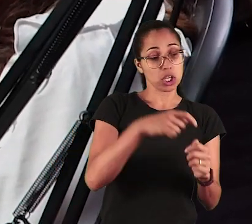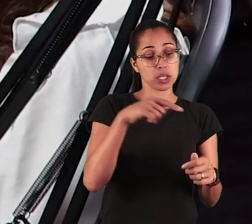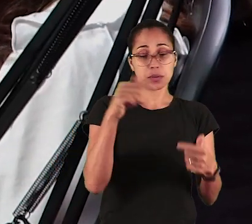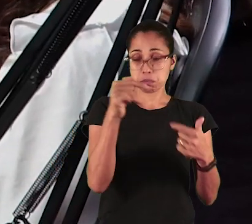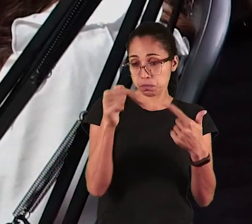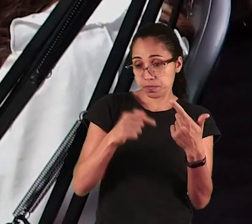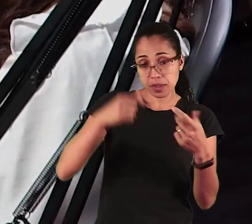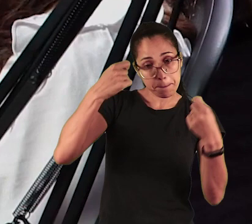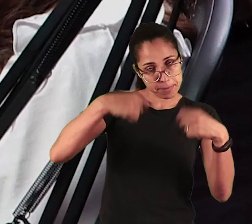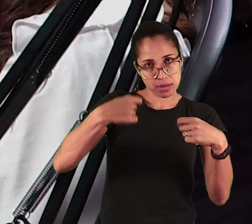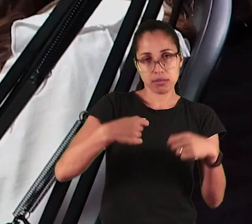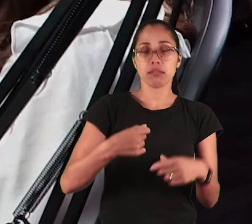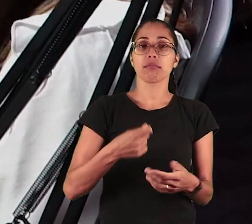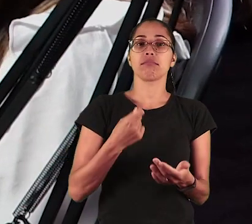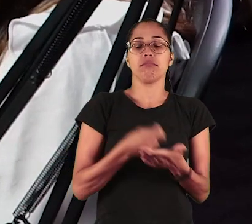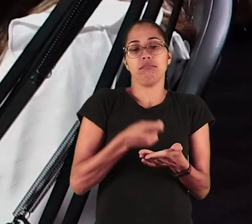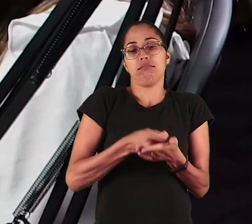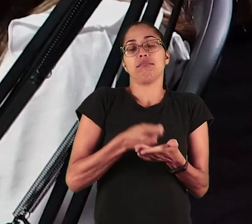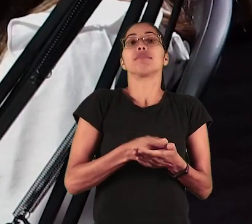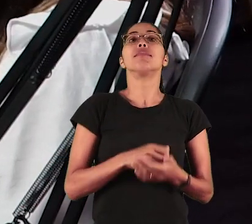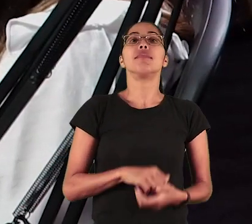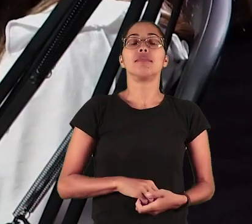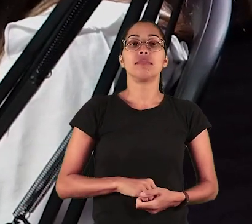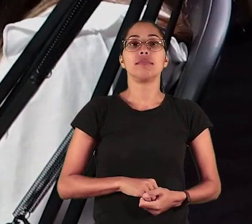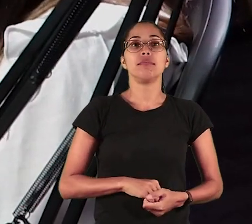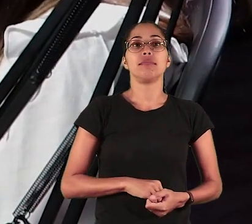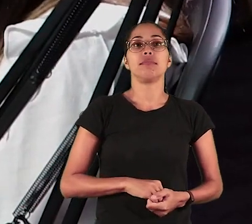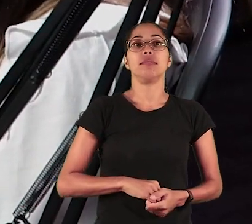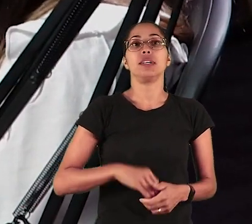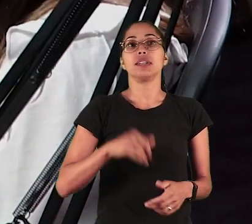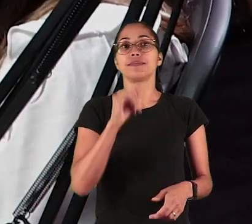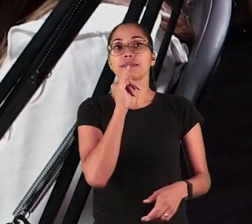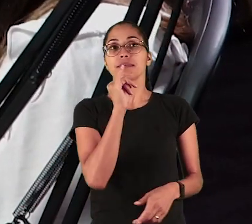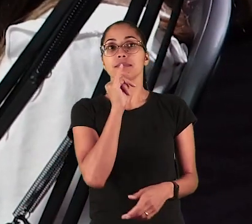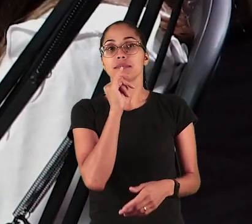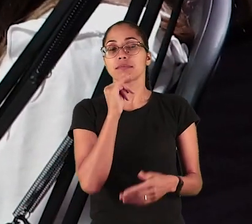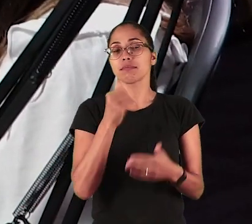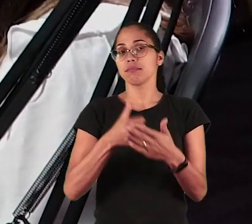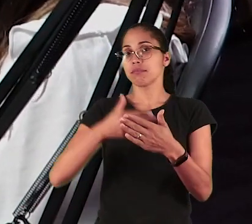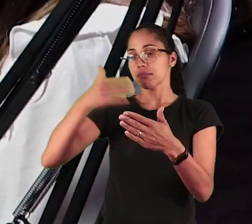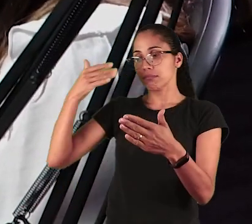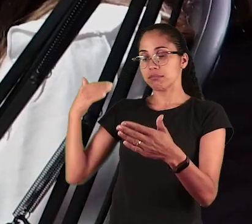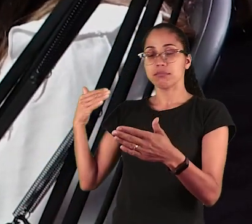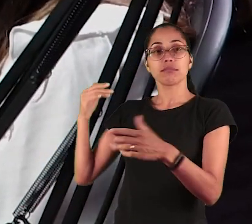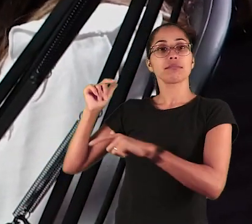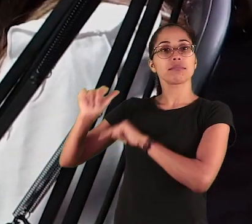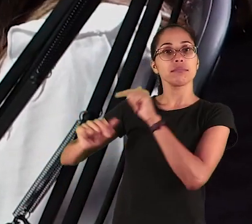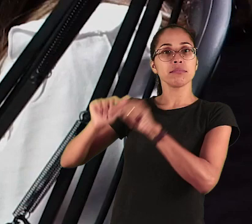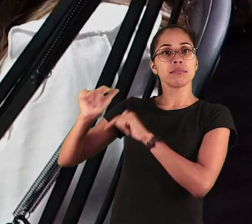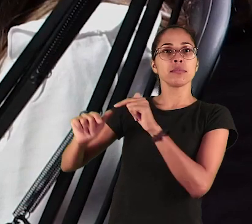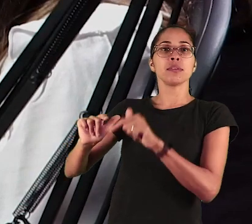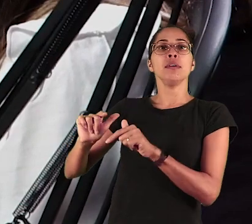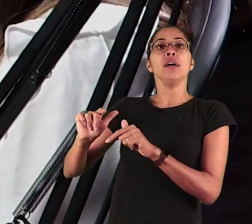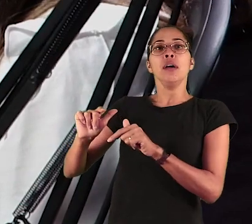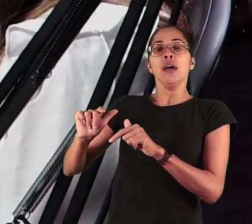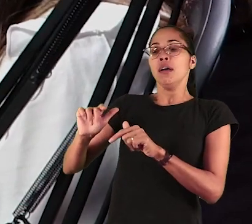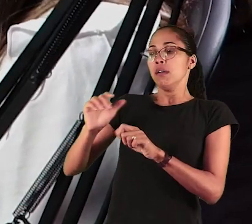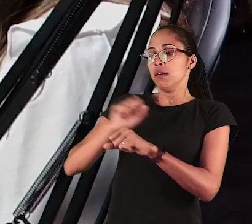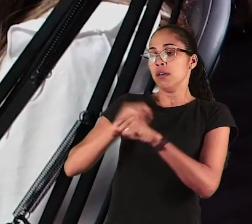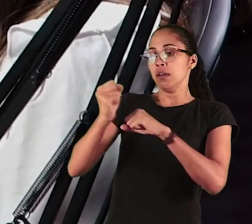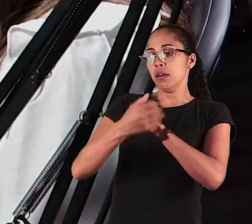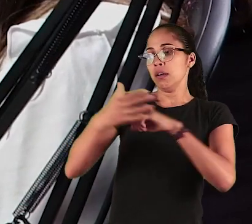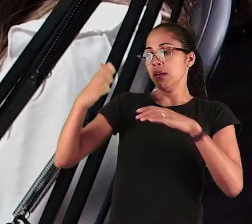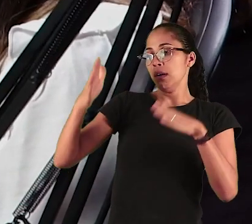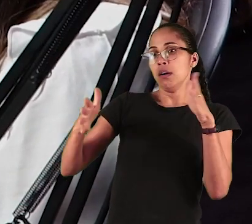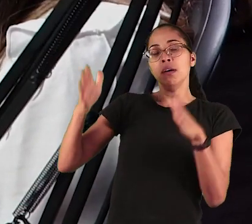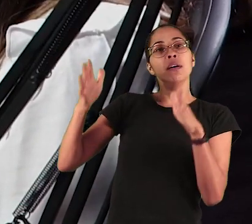tem aqui que eu preciso é eu acho que também hoje a nossa realidade é se eu tivesse trabalhado em Anhembi na pandemia por exemplo Poxa